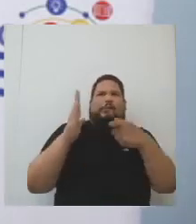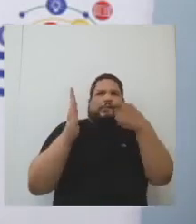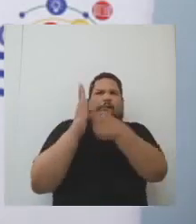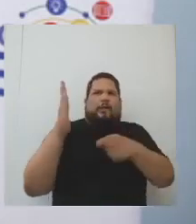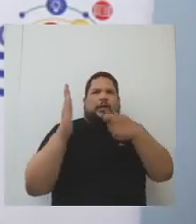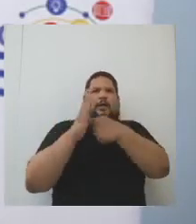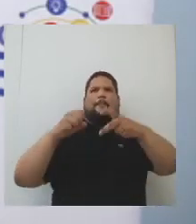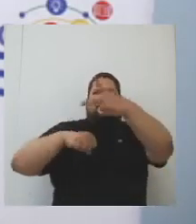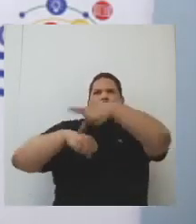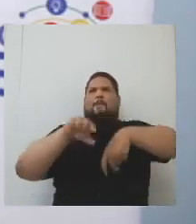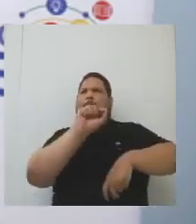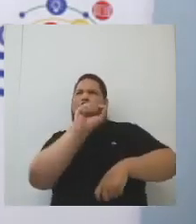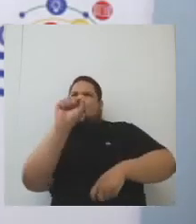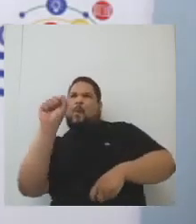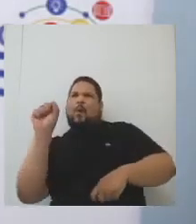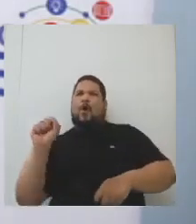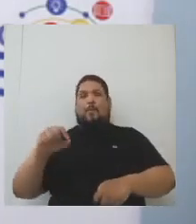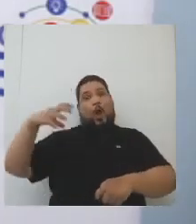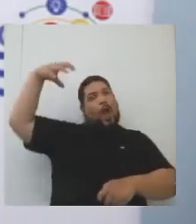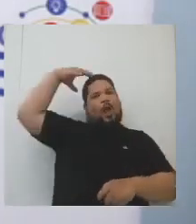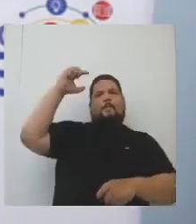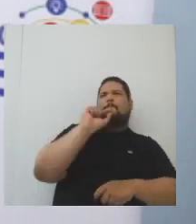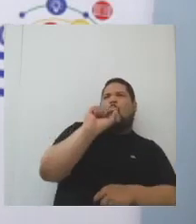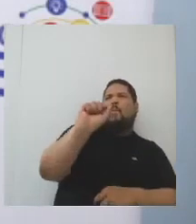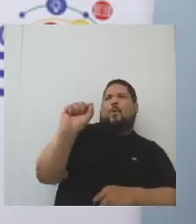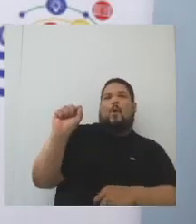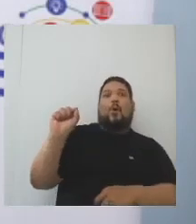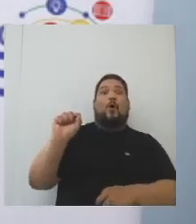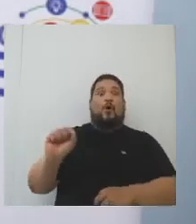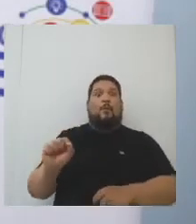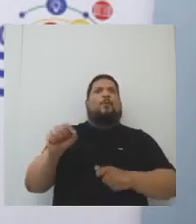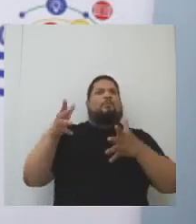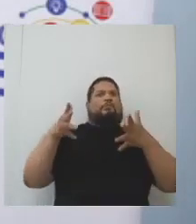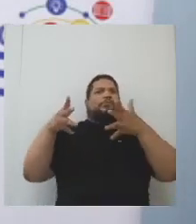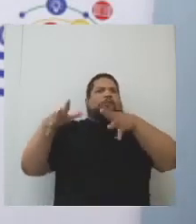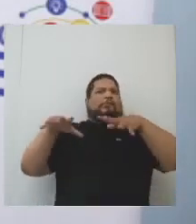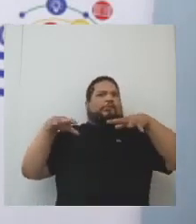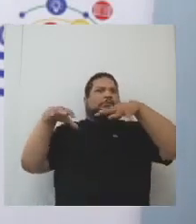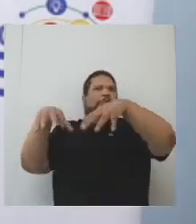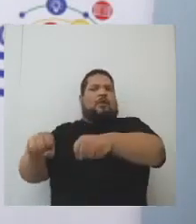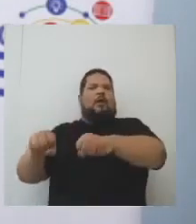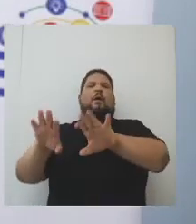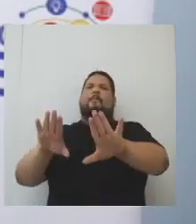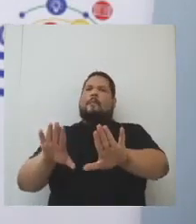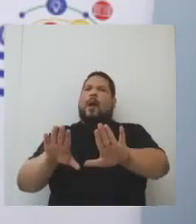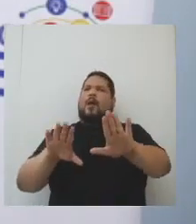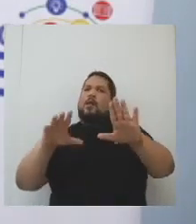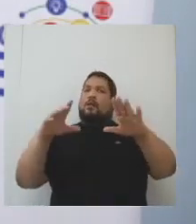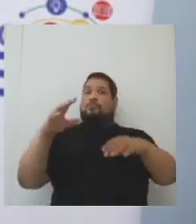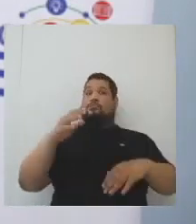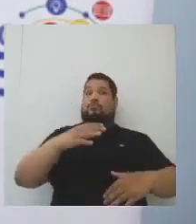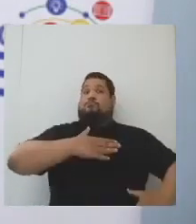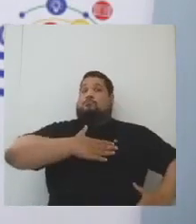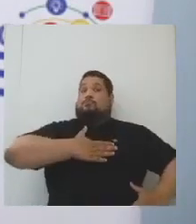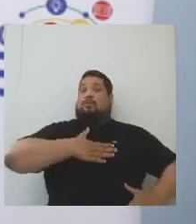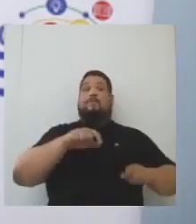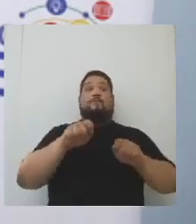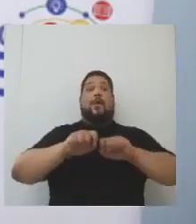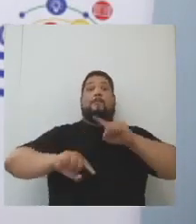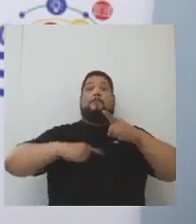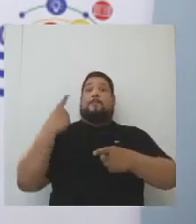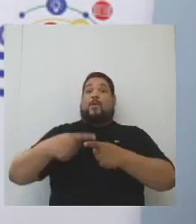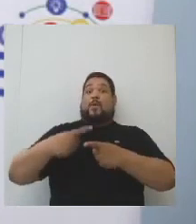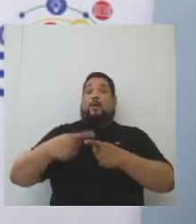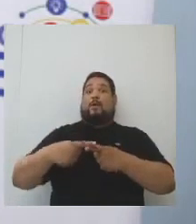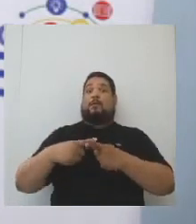vários países, várias monarquias de invasão. E por que, na verdade, Napoleão fez isso? E